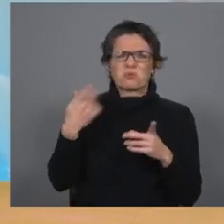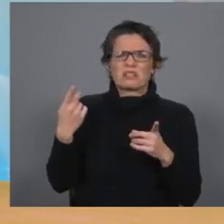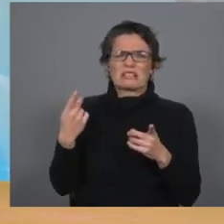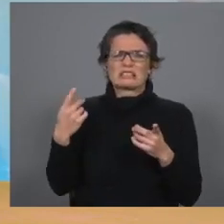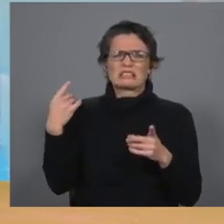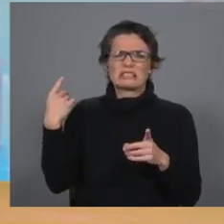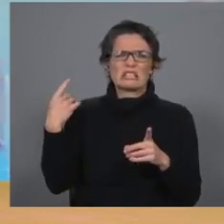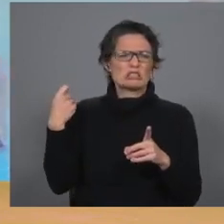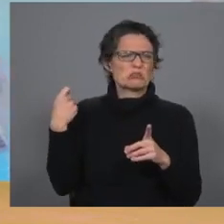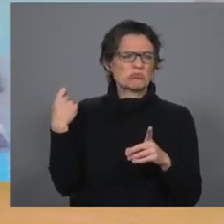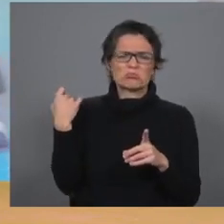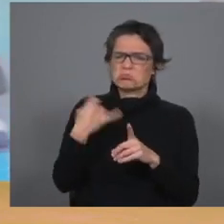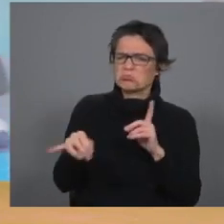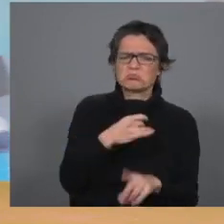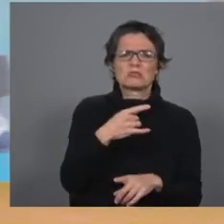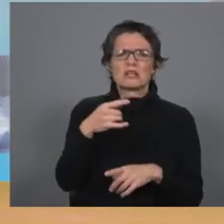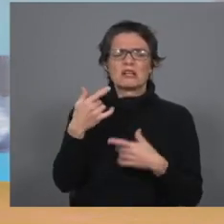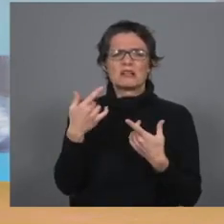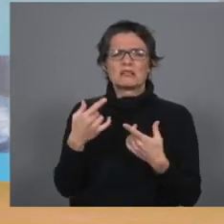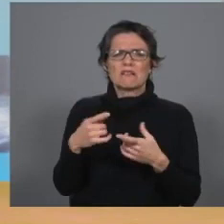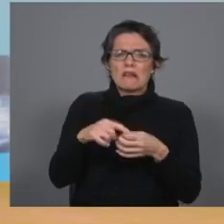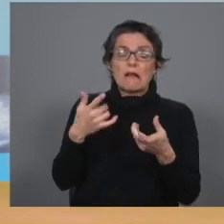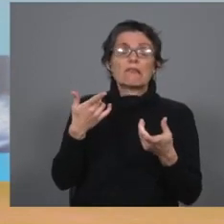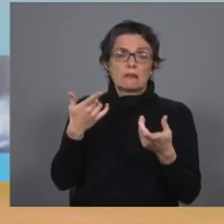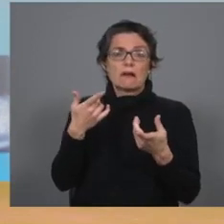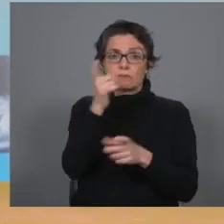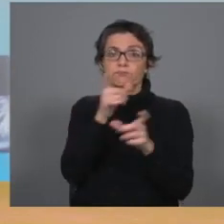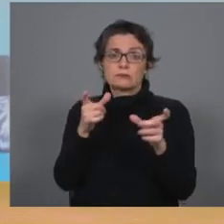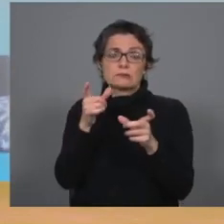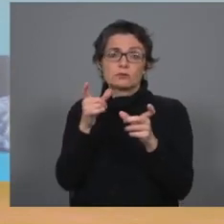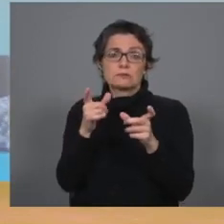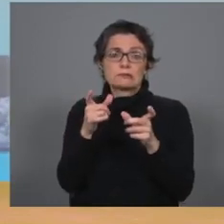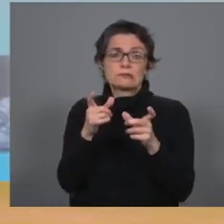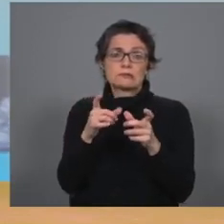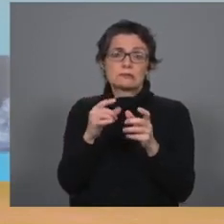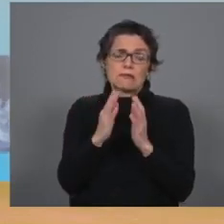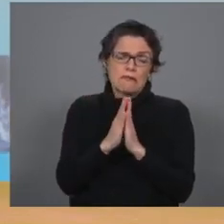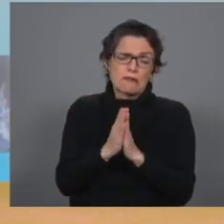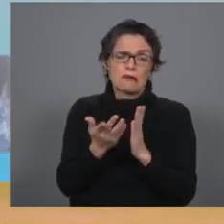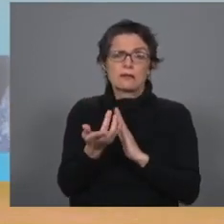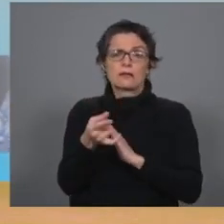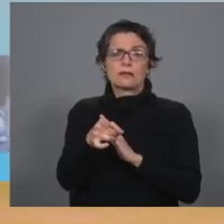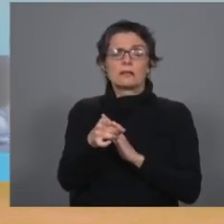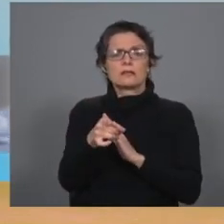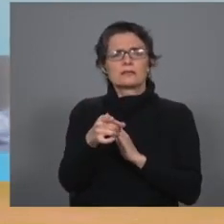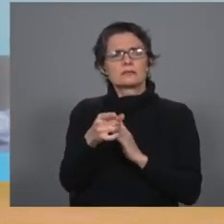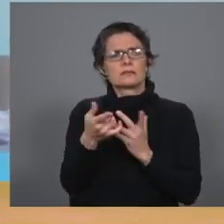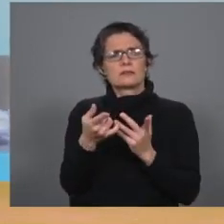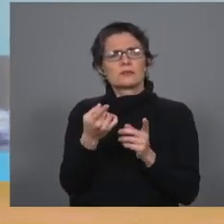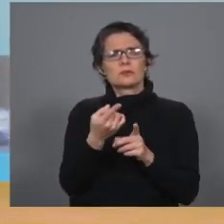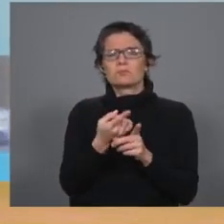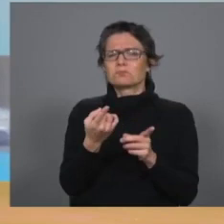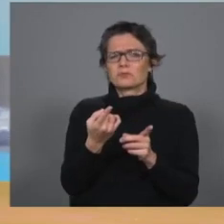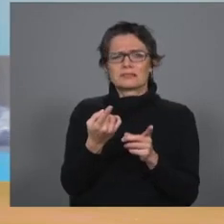estes missionários, que lhes custa a própria vida, é muito por esta opção de